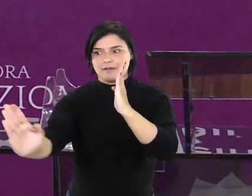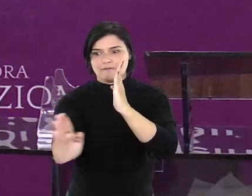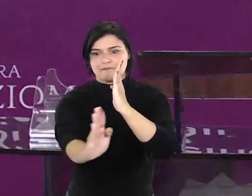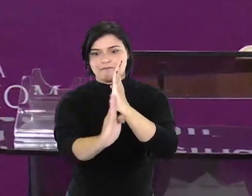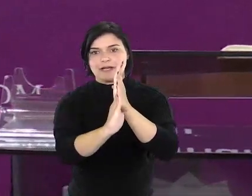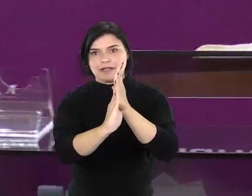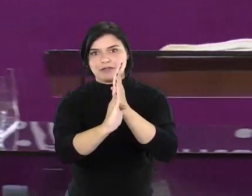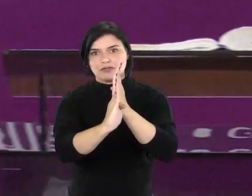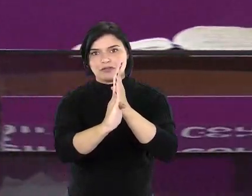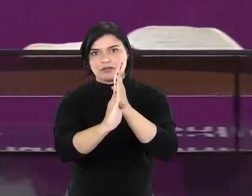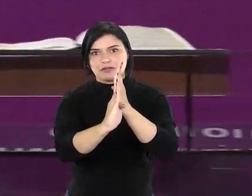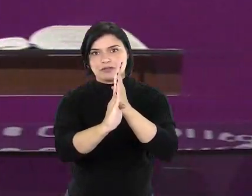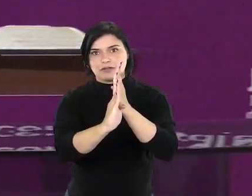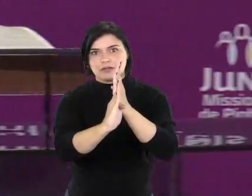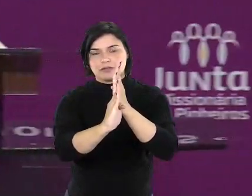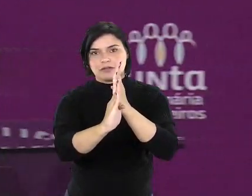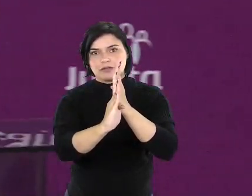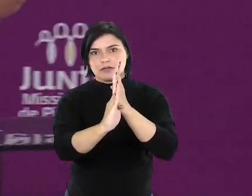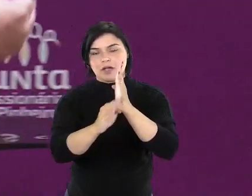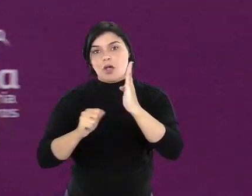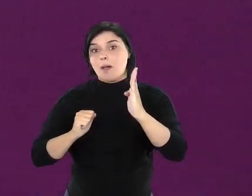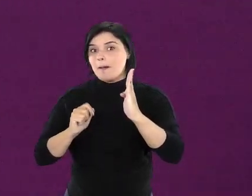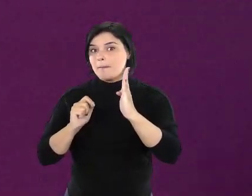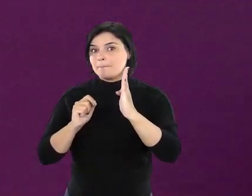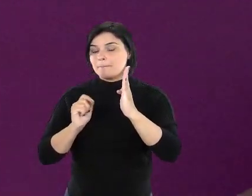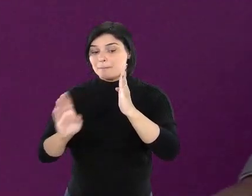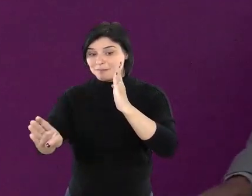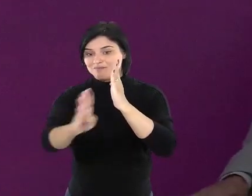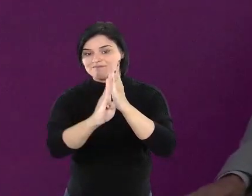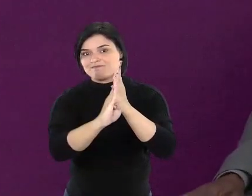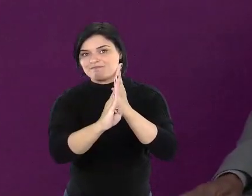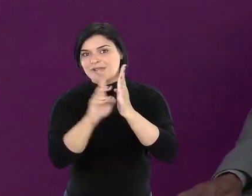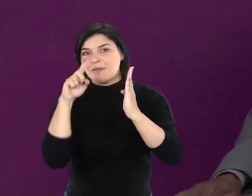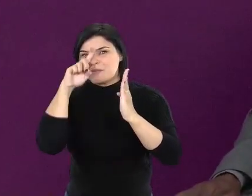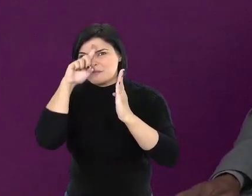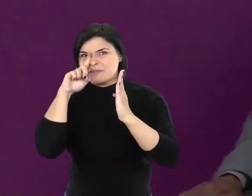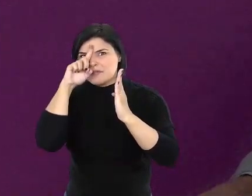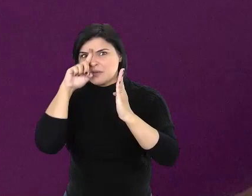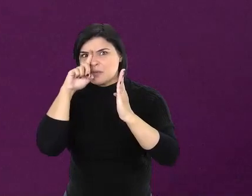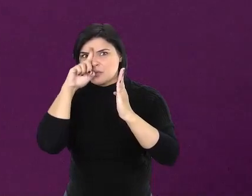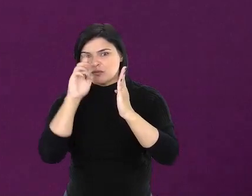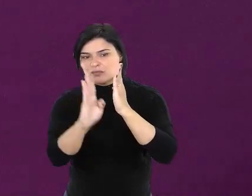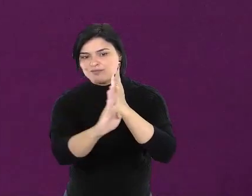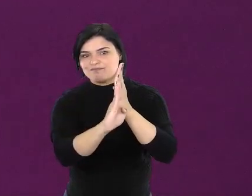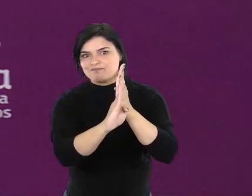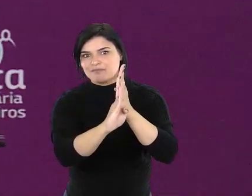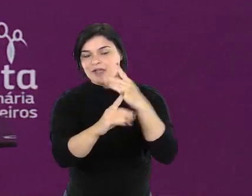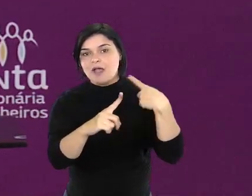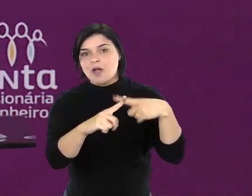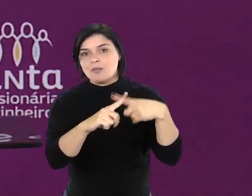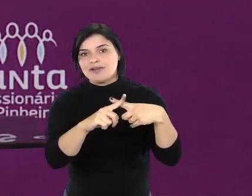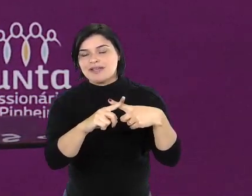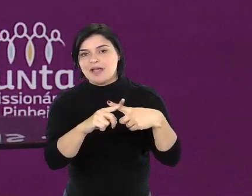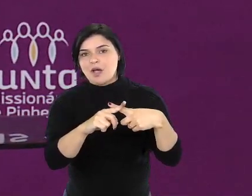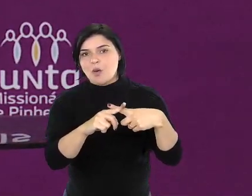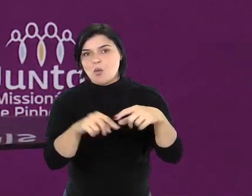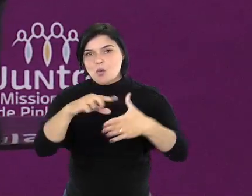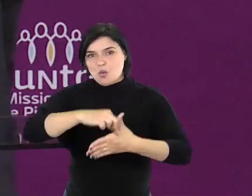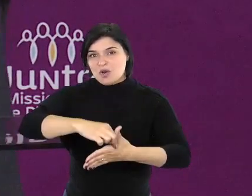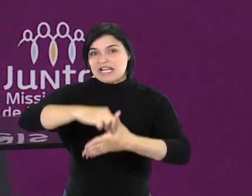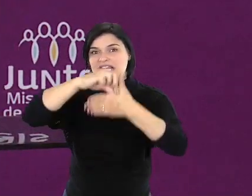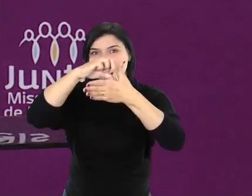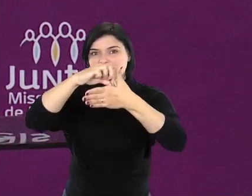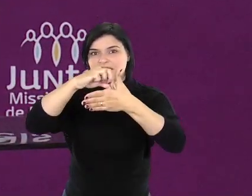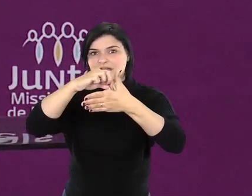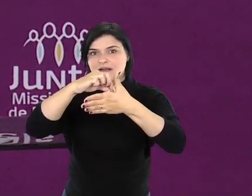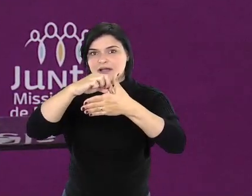significa que o líder ele é atacado ele é criticado todo mundo fala do pastor da mulher do